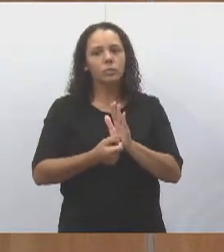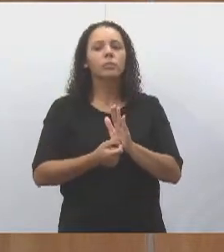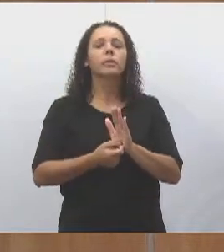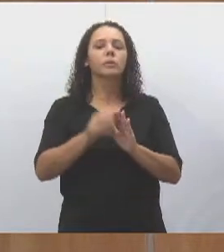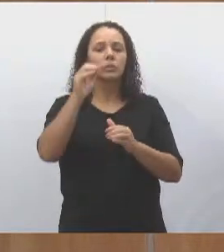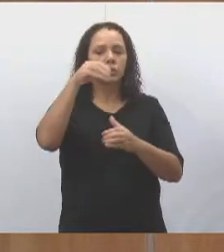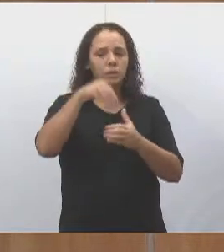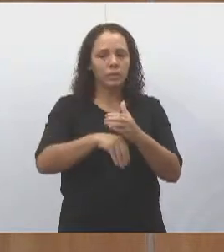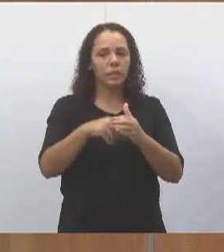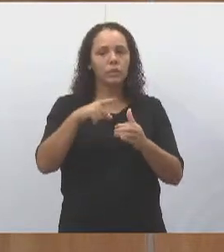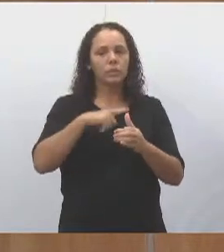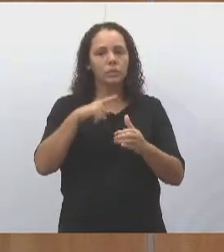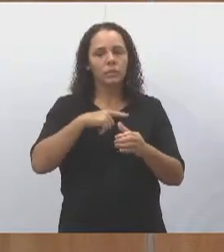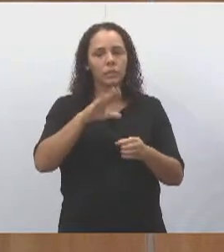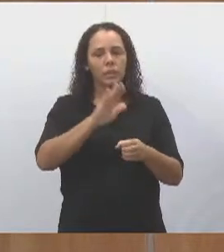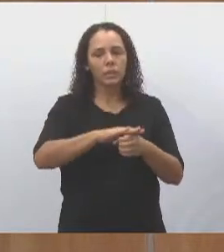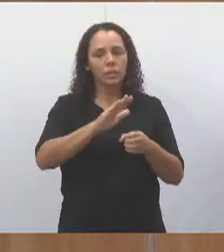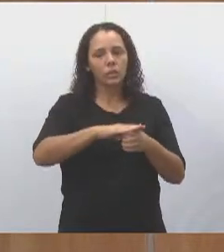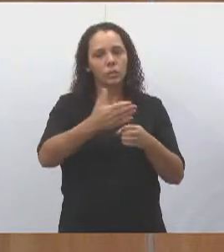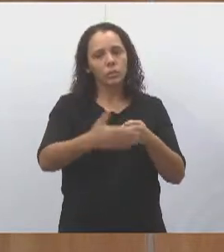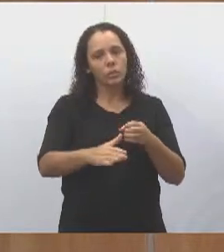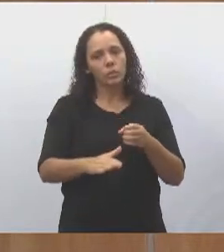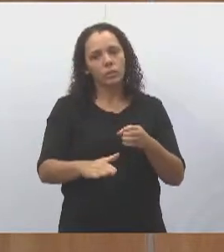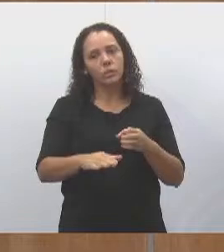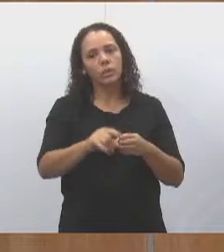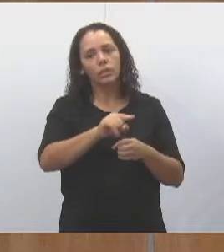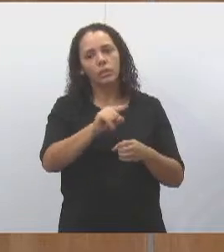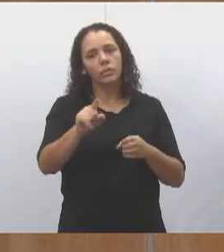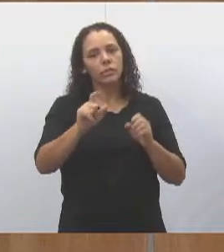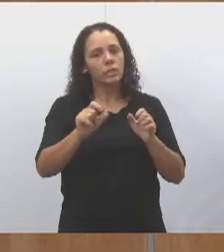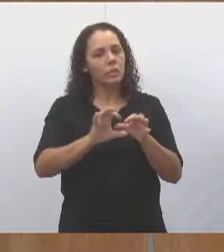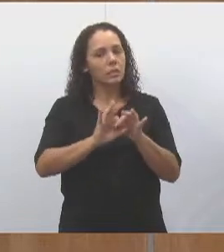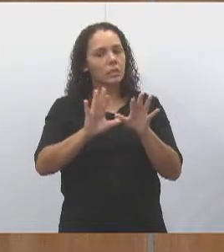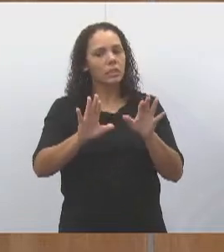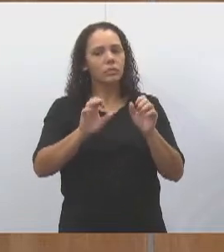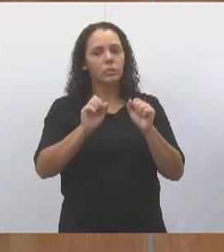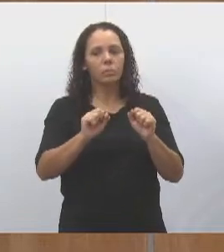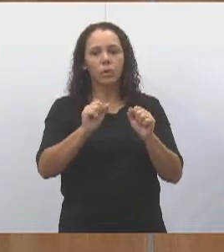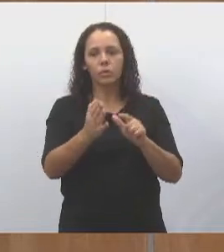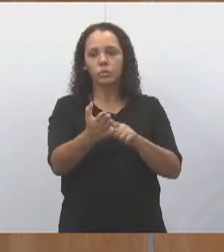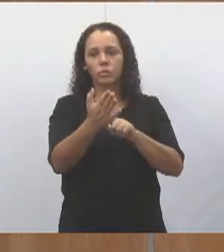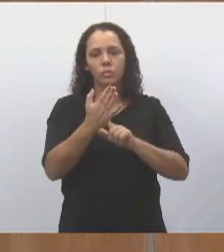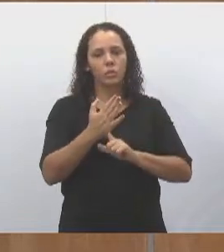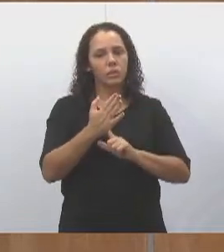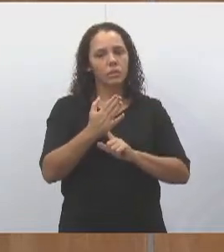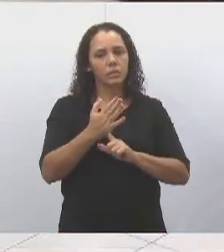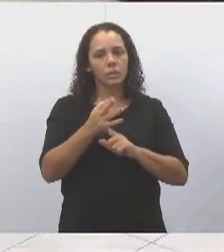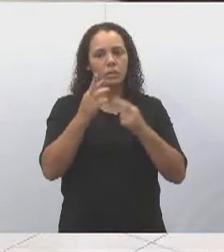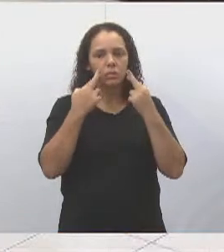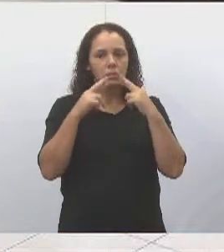e vocês sempre são bem-vindos a trazer suas reivindicações. Obrigado.